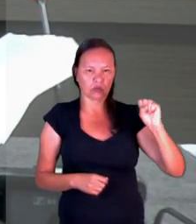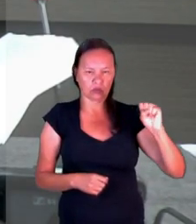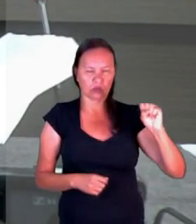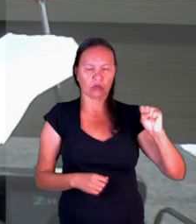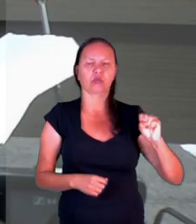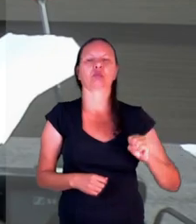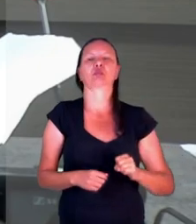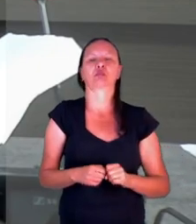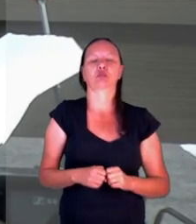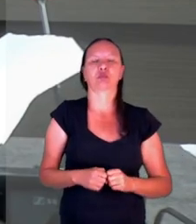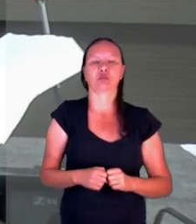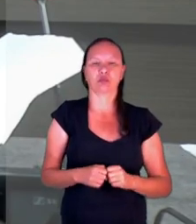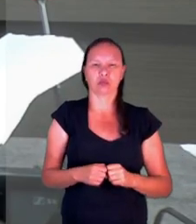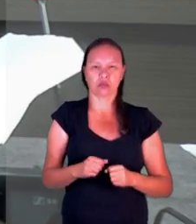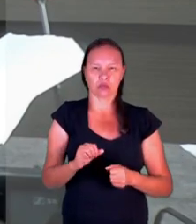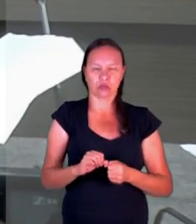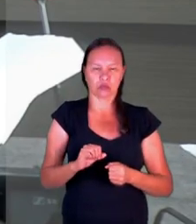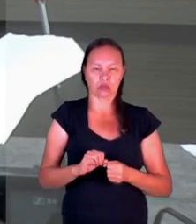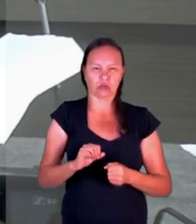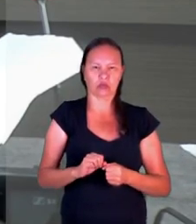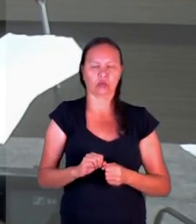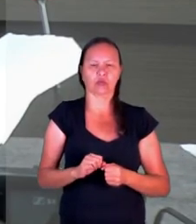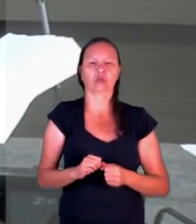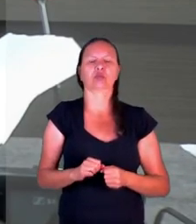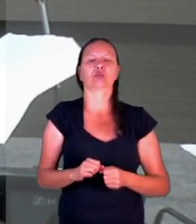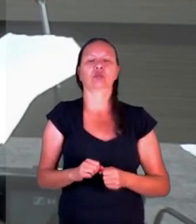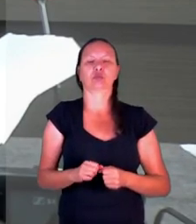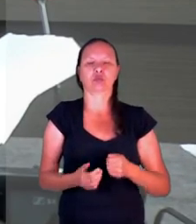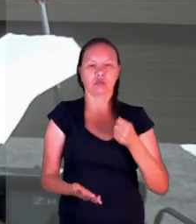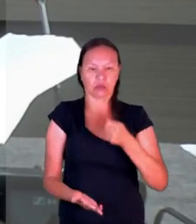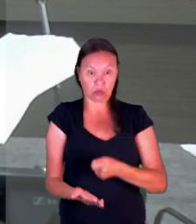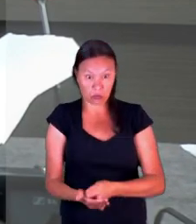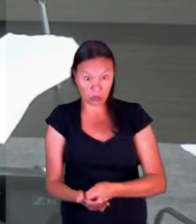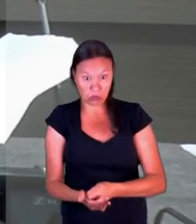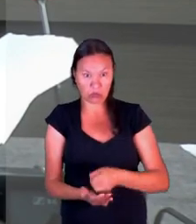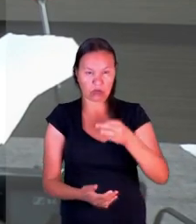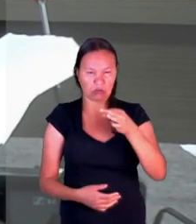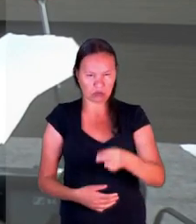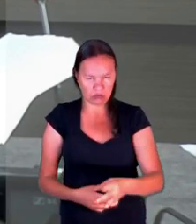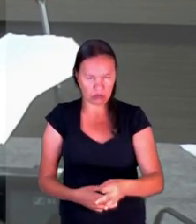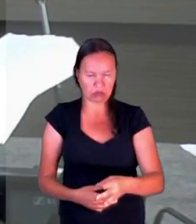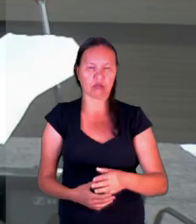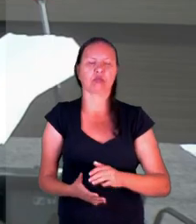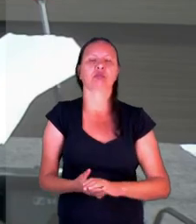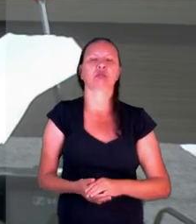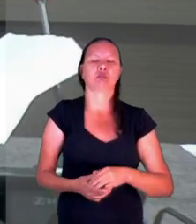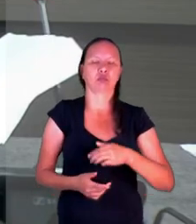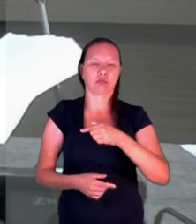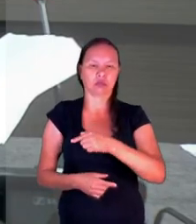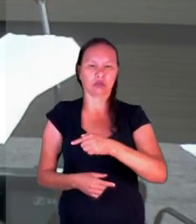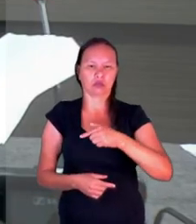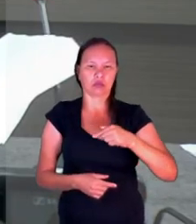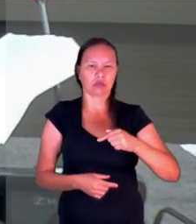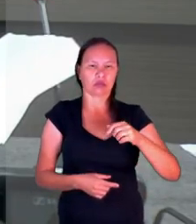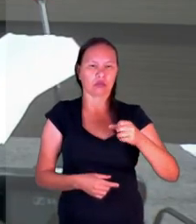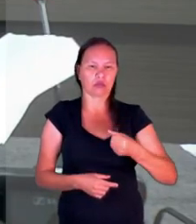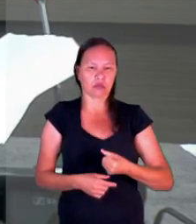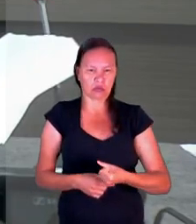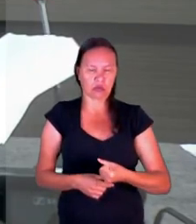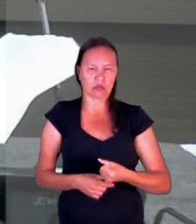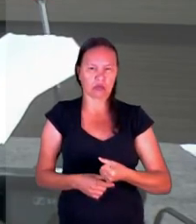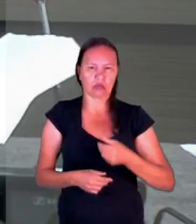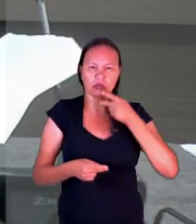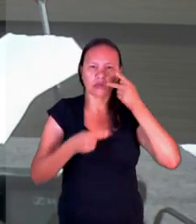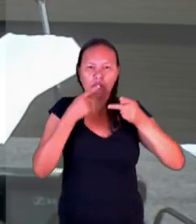diversas condicionantes para cumprimento de ordens judiciais e na 976 fala-se também para que se